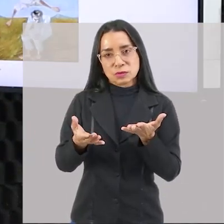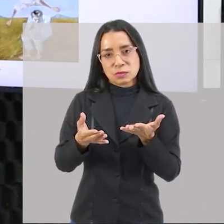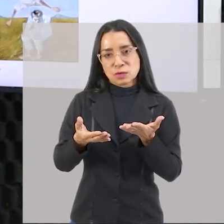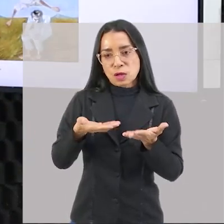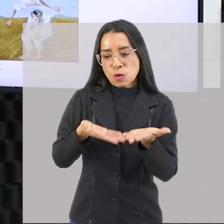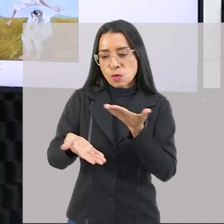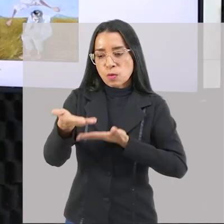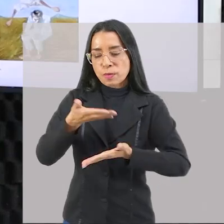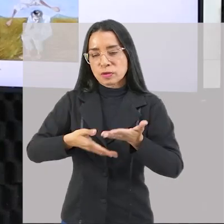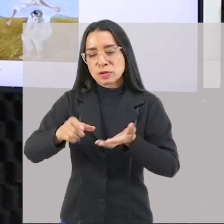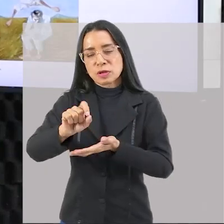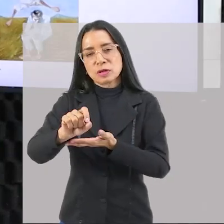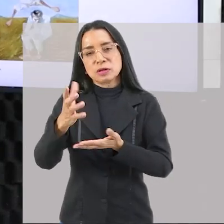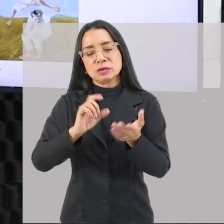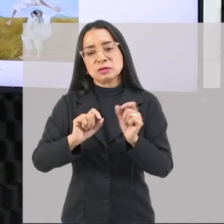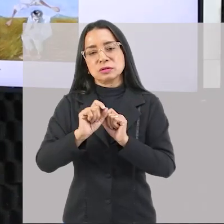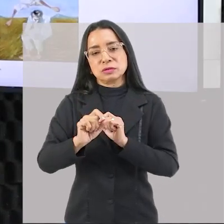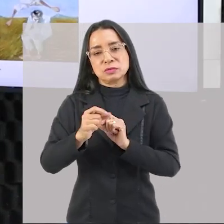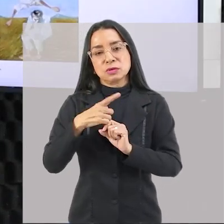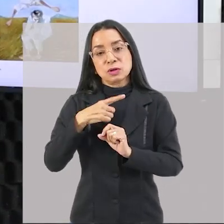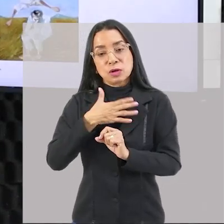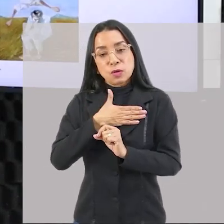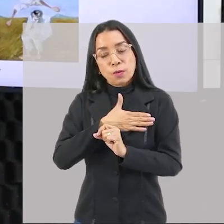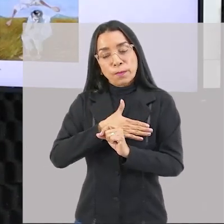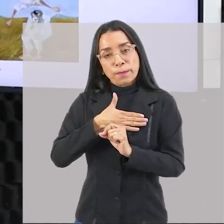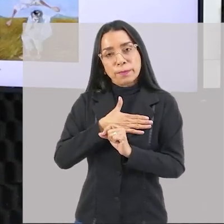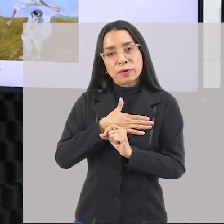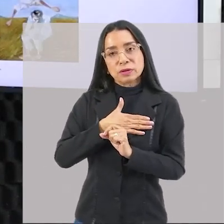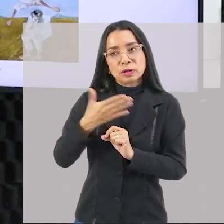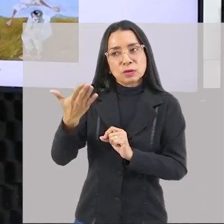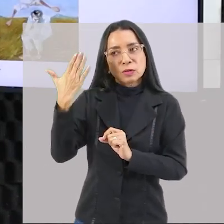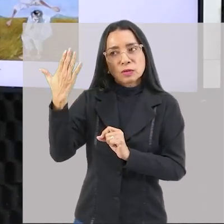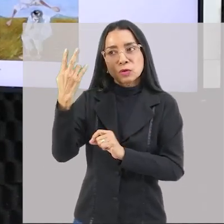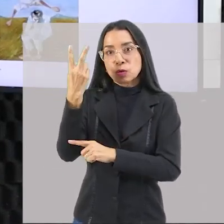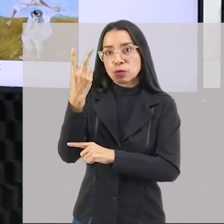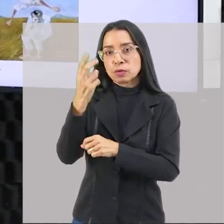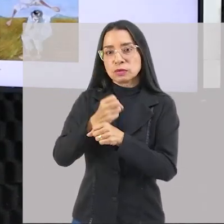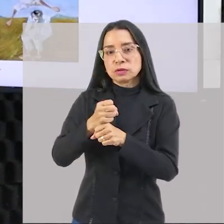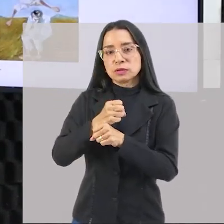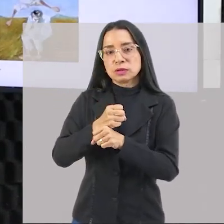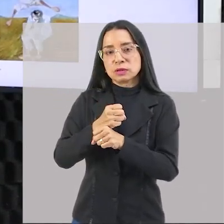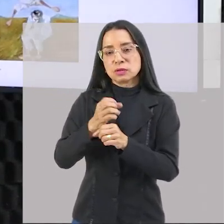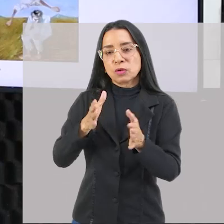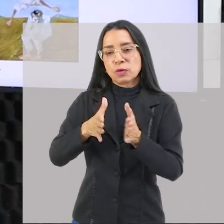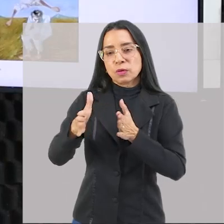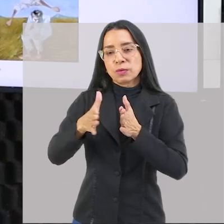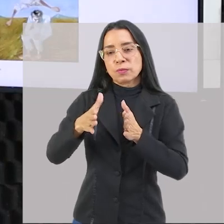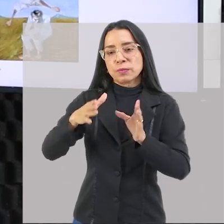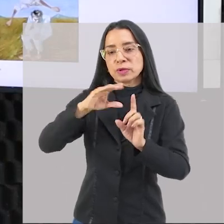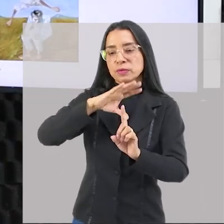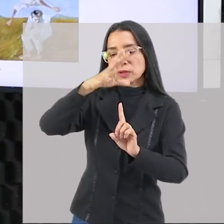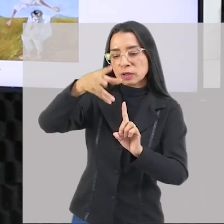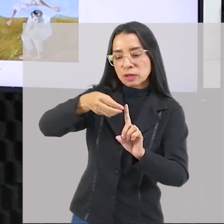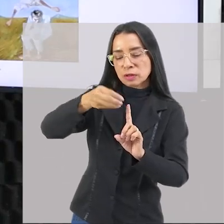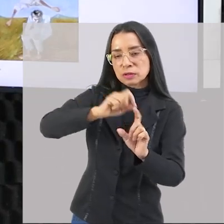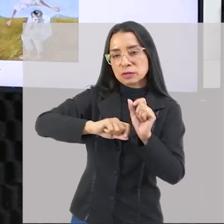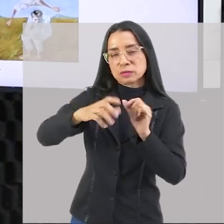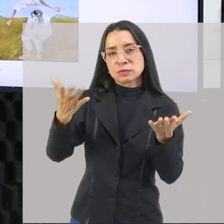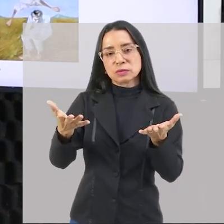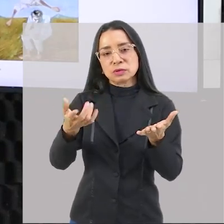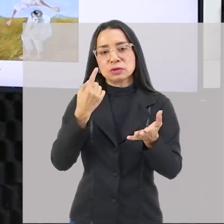gente começar essa questão sem falar nisso. Eu tive o prazer, 2 anos atrás, durante o período da Semana de Arte Moderna, de olhar uma